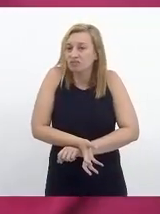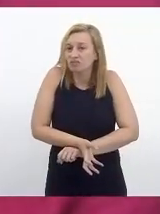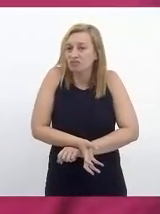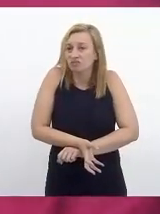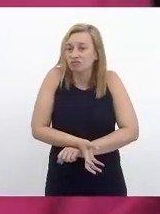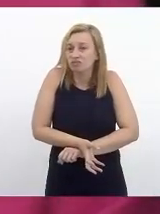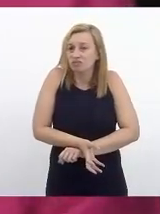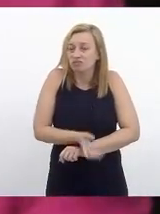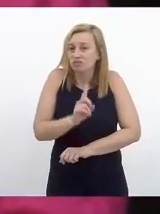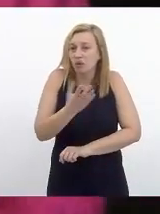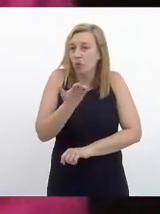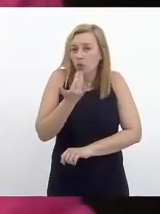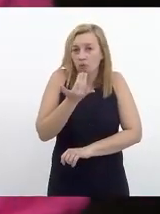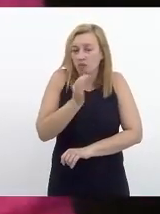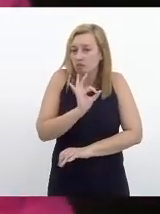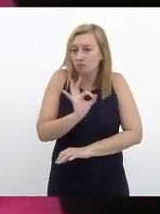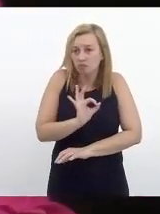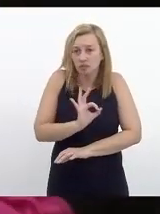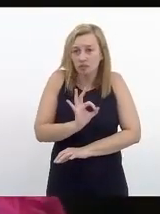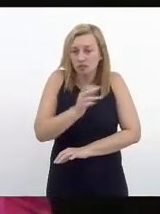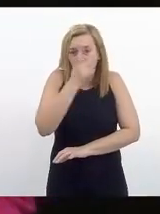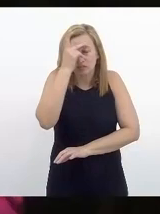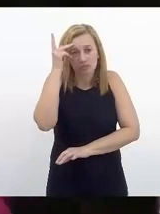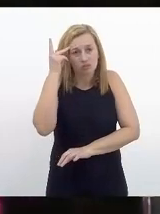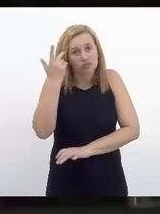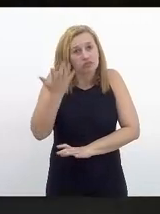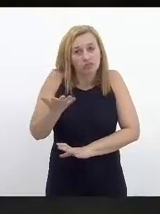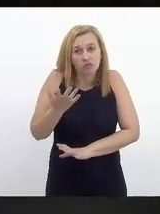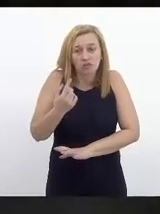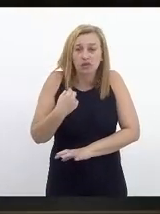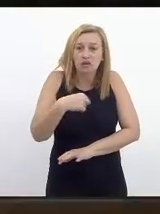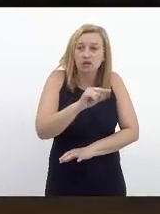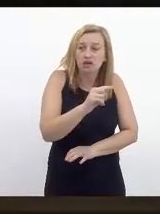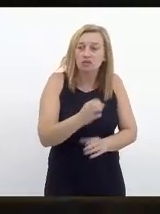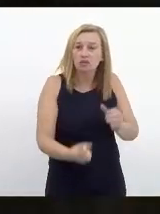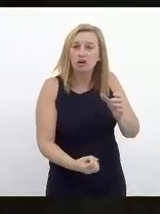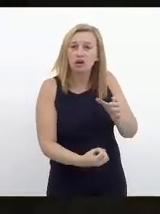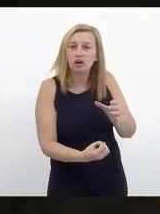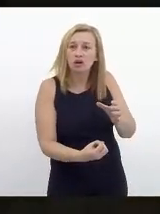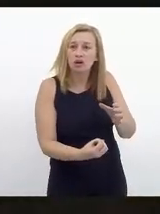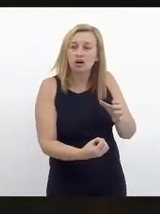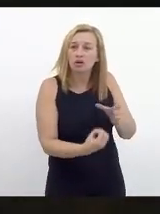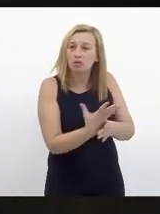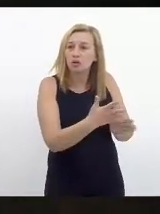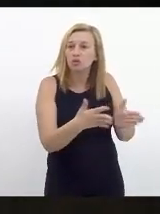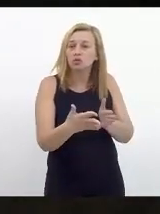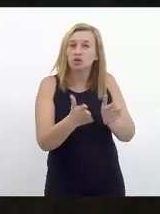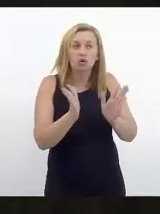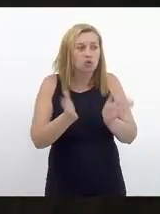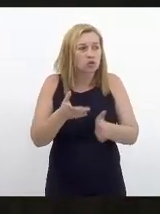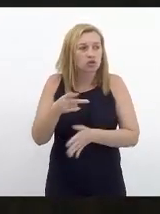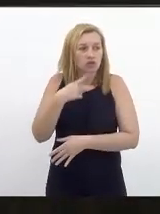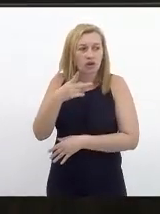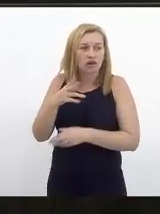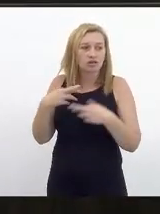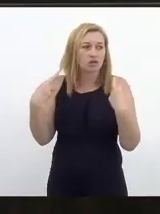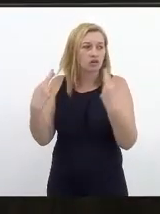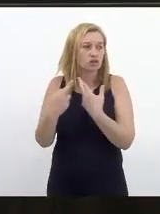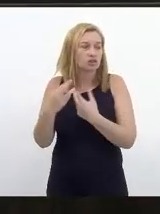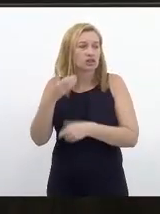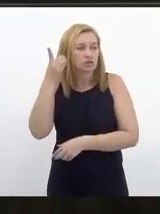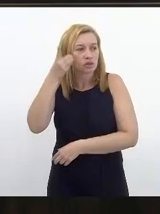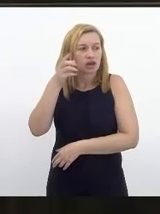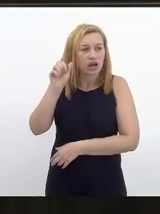eram consumidos pelas pessoas, né? Eles iam para a produção. E hoje eu falava, estava reunida, deputada